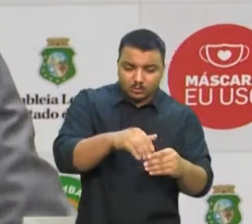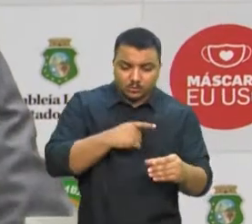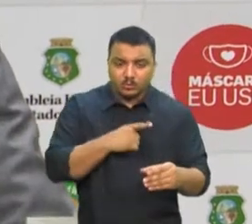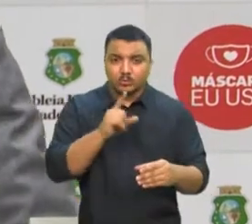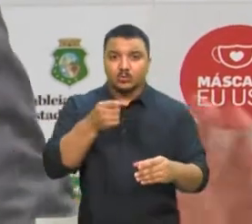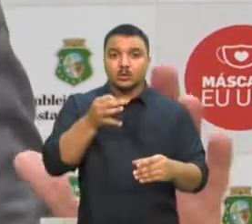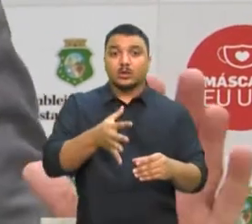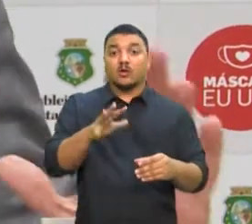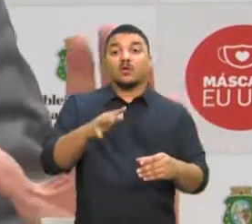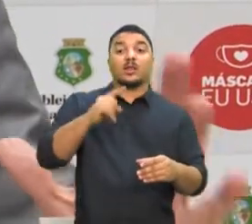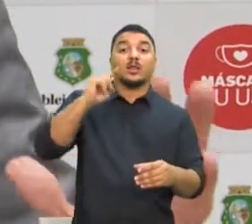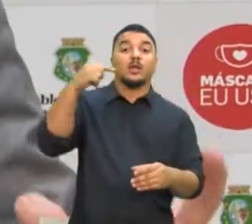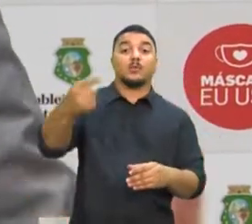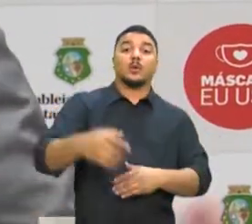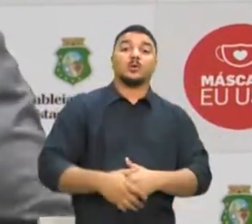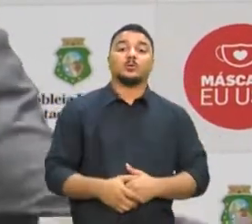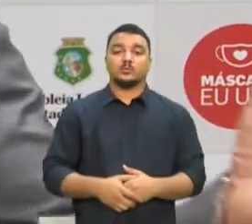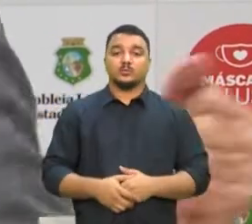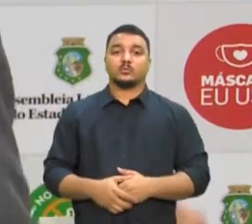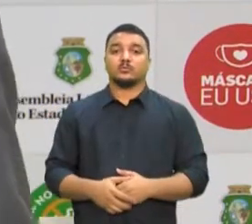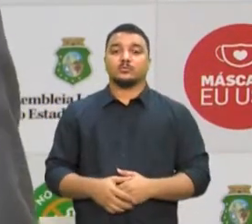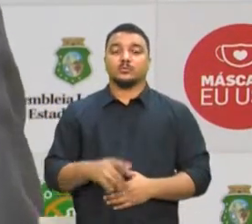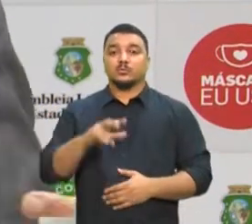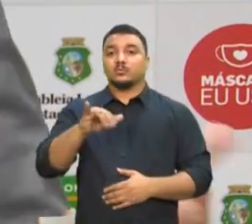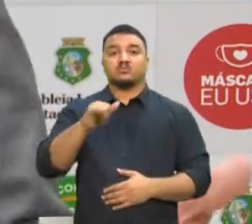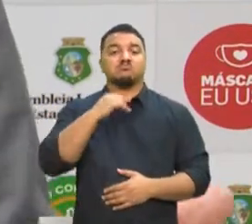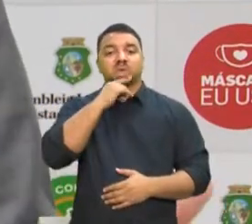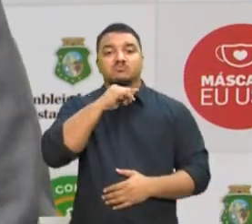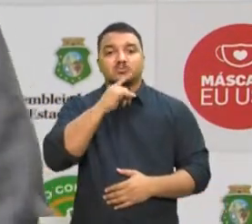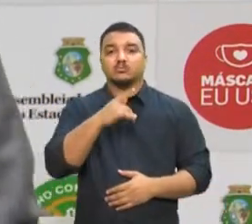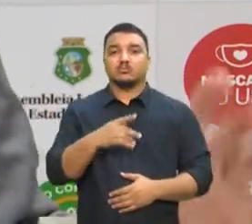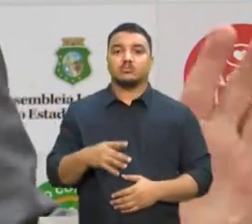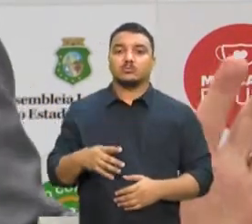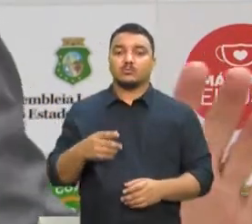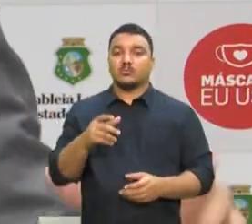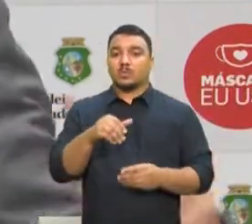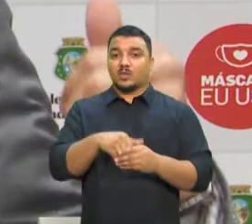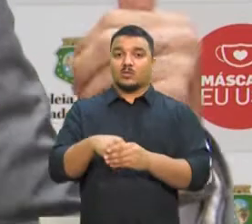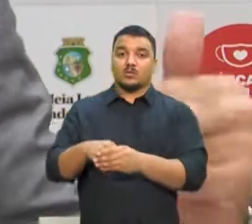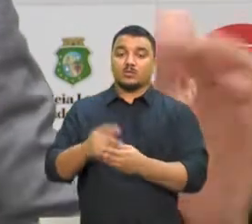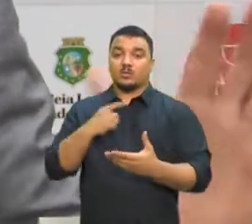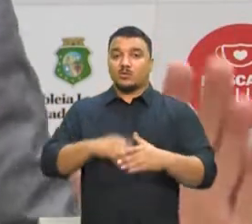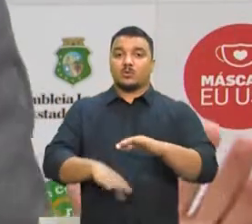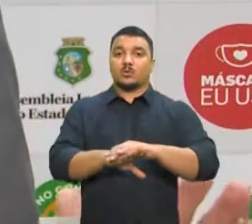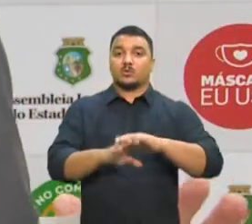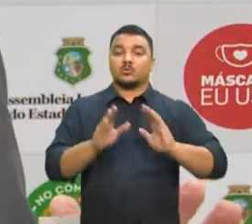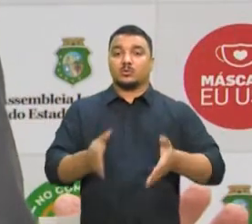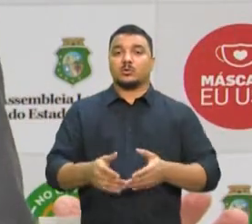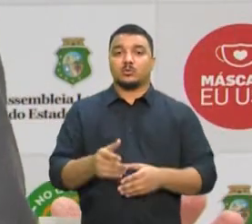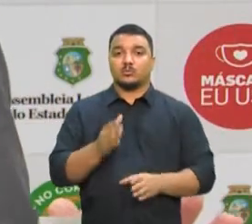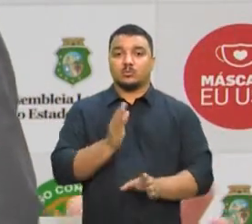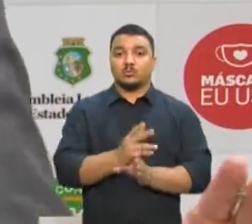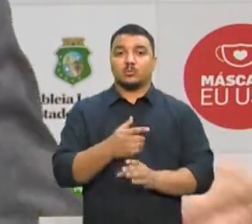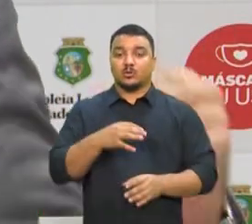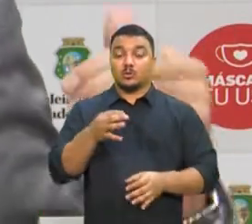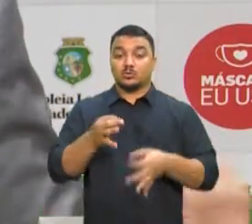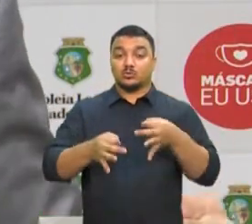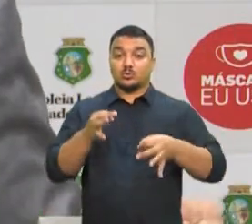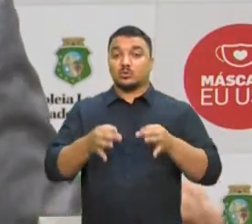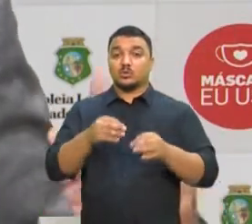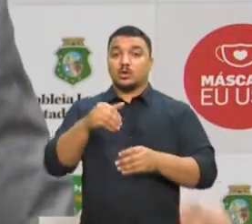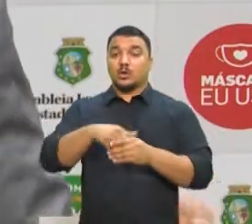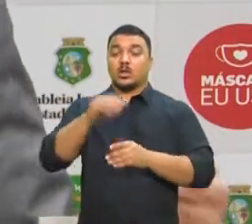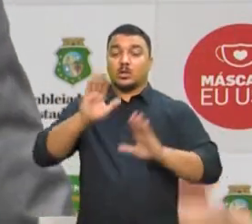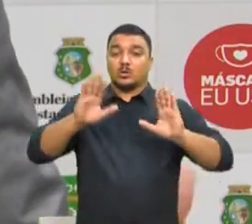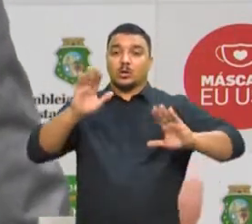questionamento. Então você não vai ter como encabrestar alguém pelo voto que está lá guardado para a justiça eleitoral. Mas